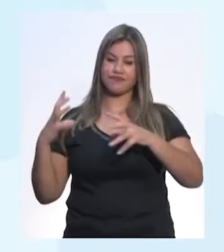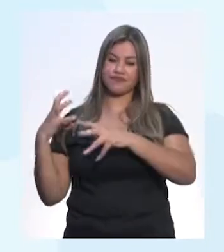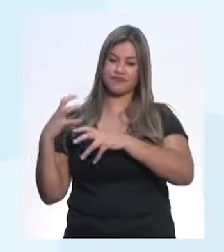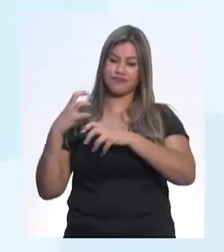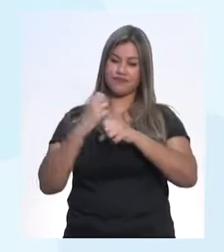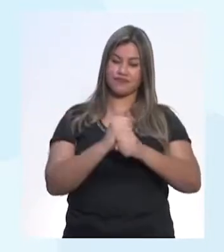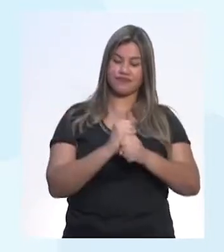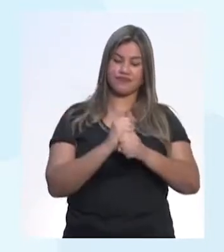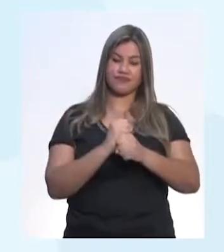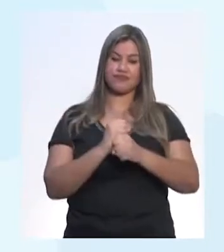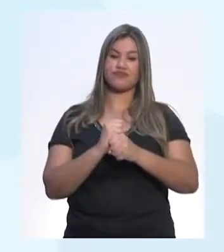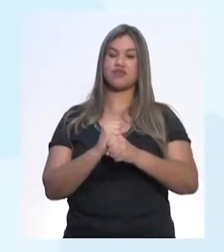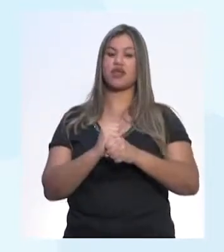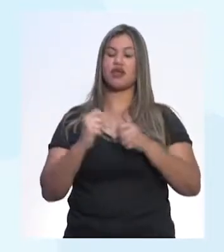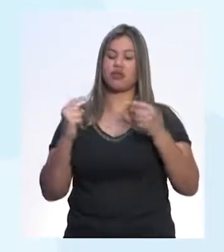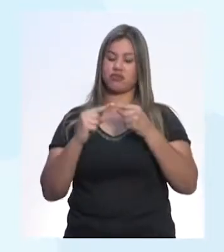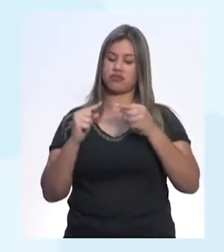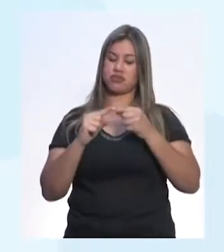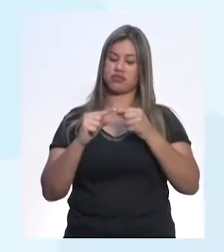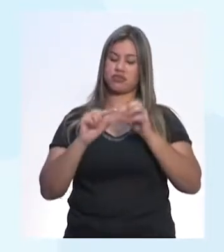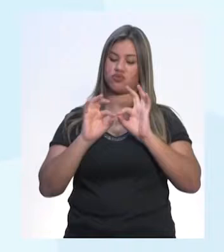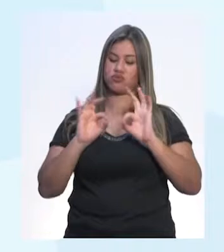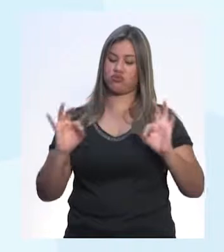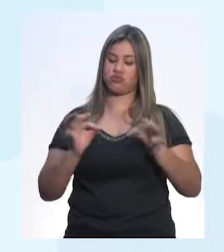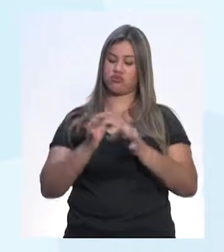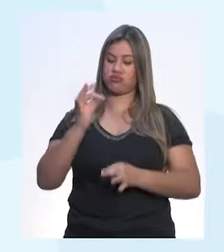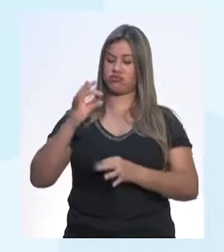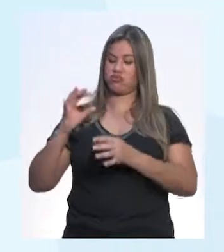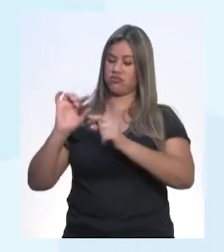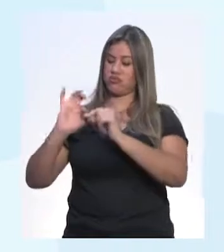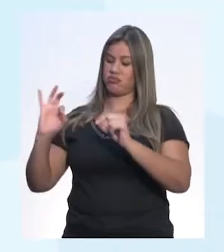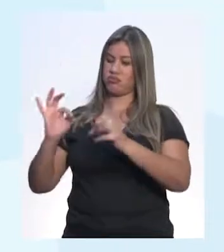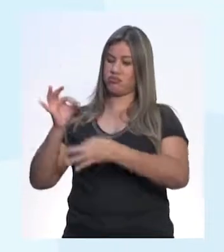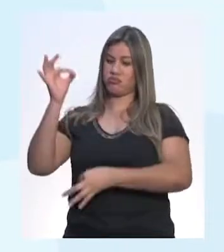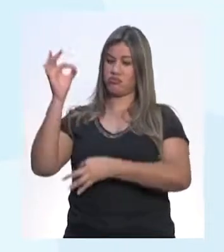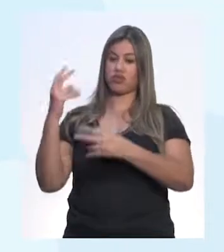dos lados são iguais.